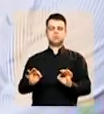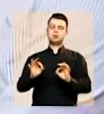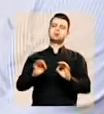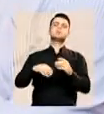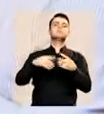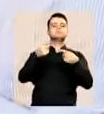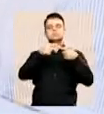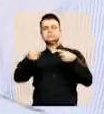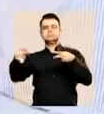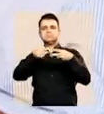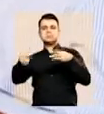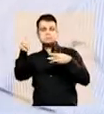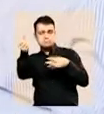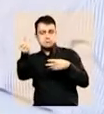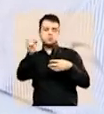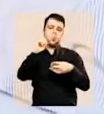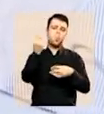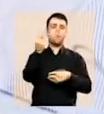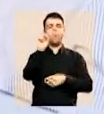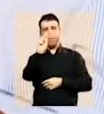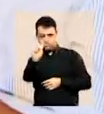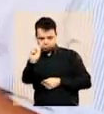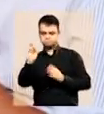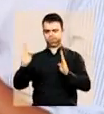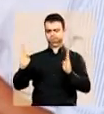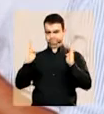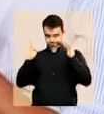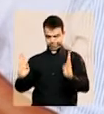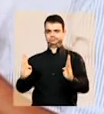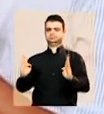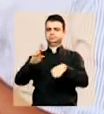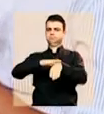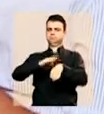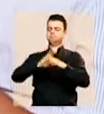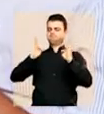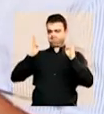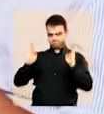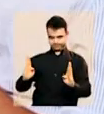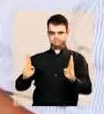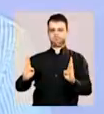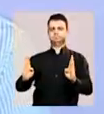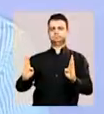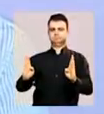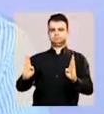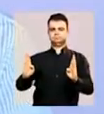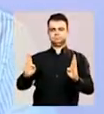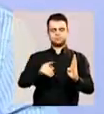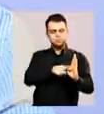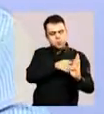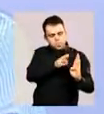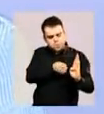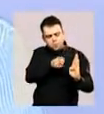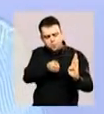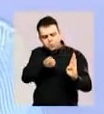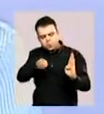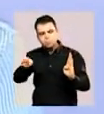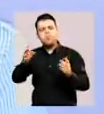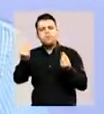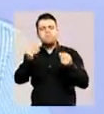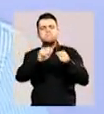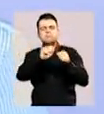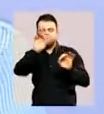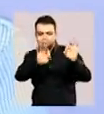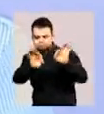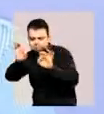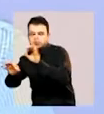8 semanas. Então, tem todo um trajeto, um caminho de como fazer, como realizar